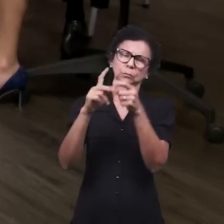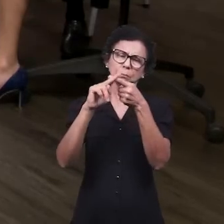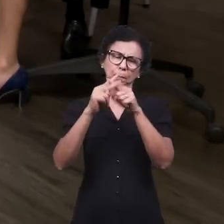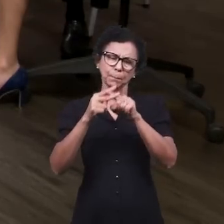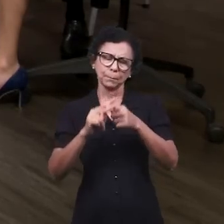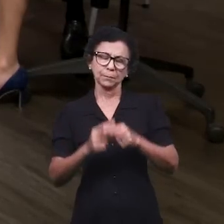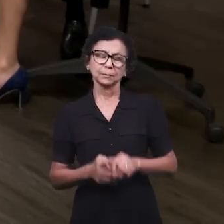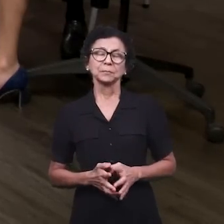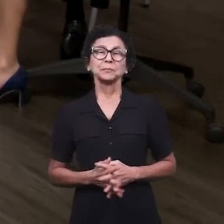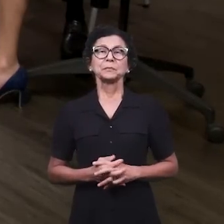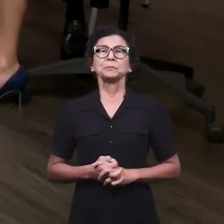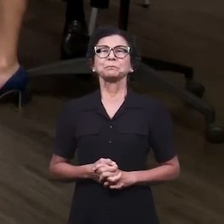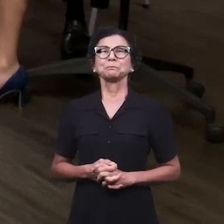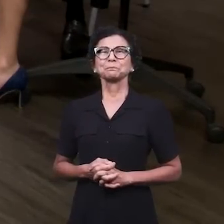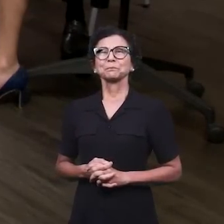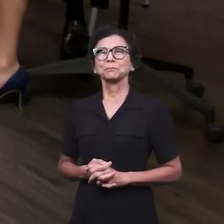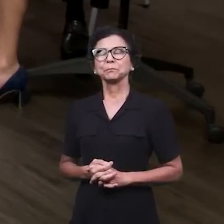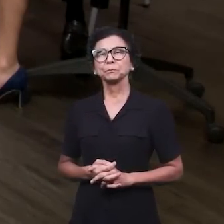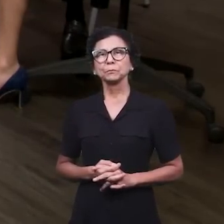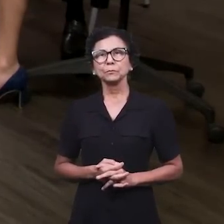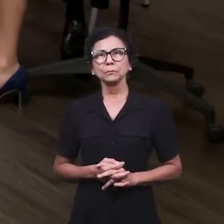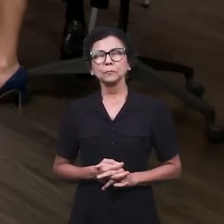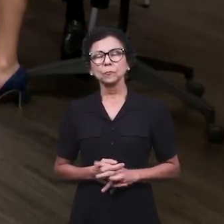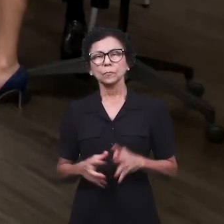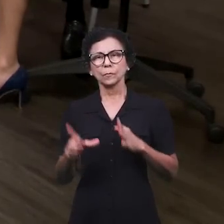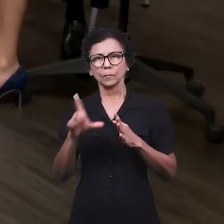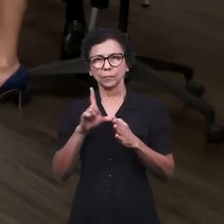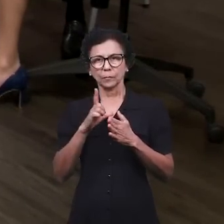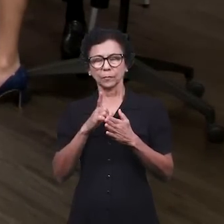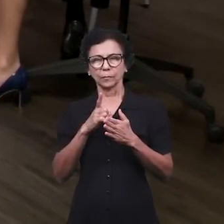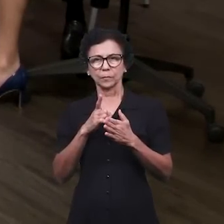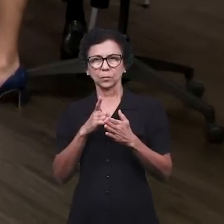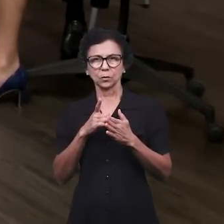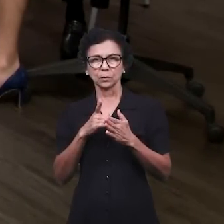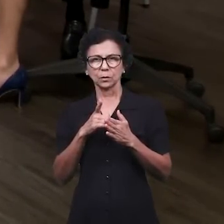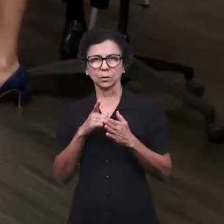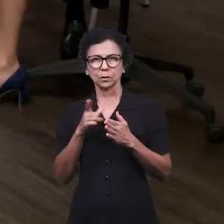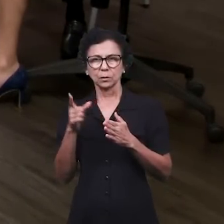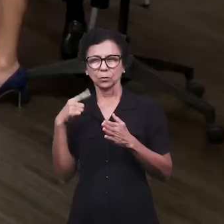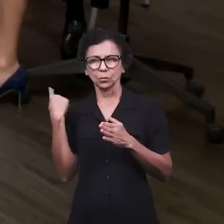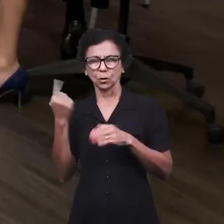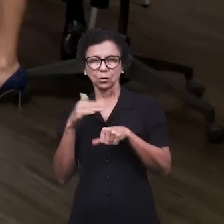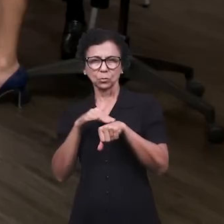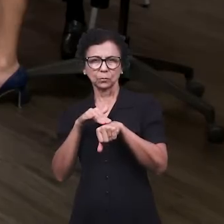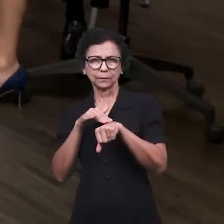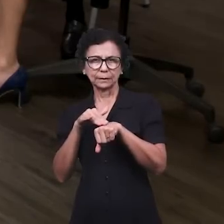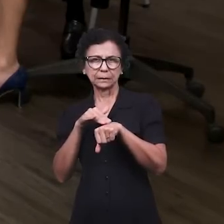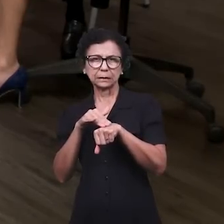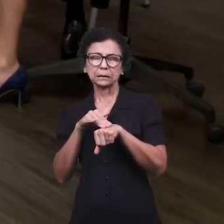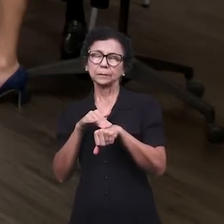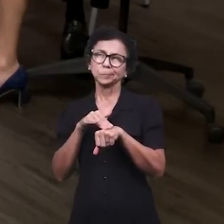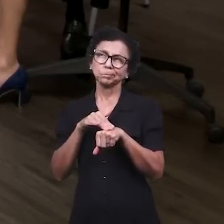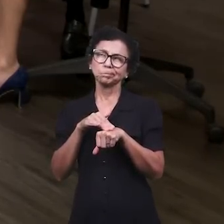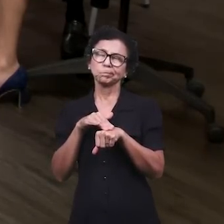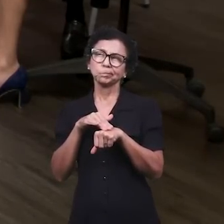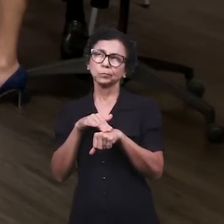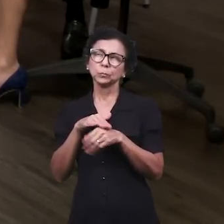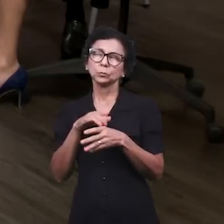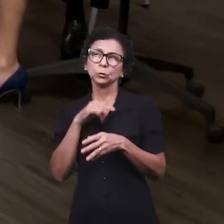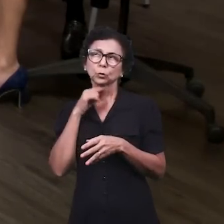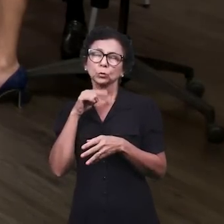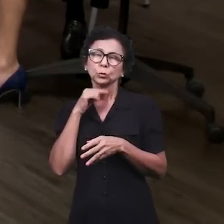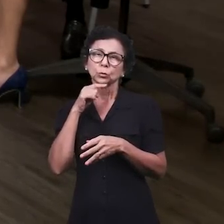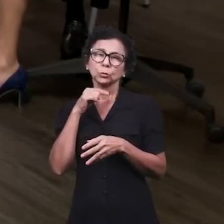turma, inclusive, aqui, por aquilo que a gente conversou um pouquinho antes de entrar no ar, eles estão com algumas dúvidas sobre a parte